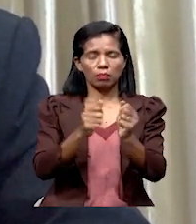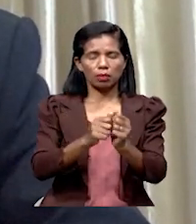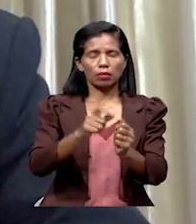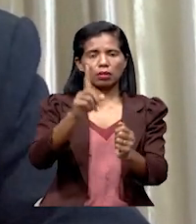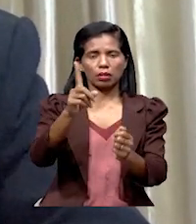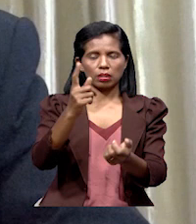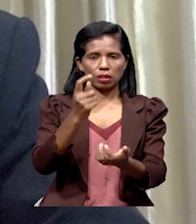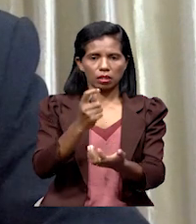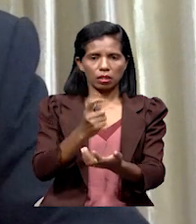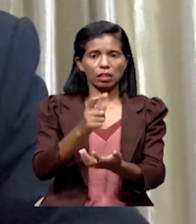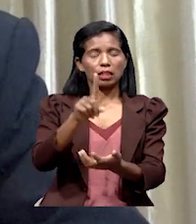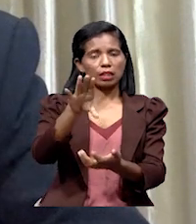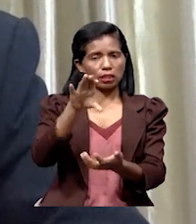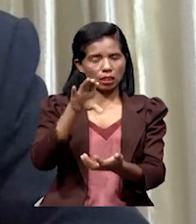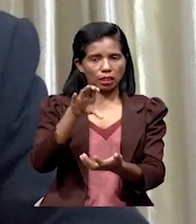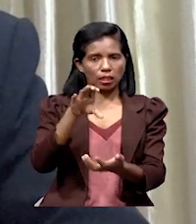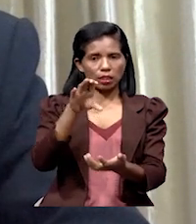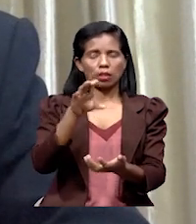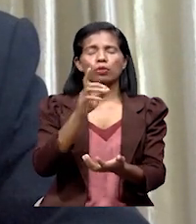e inicialmente nia